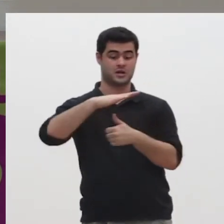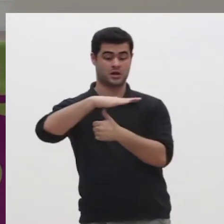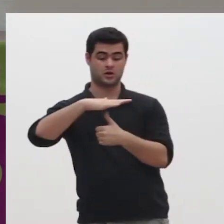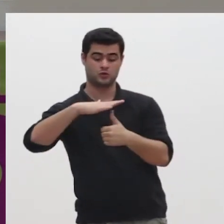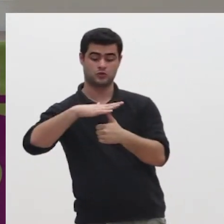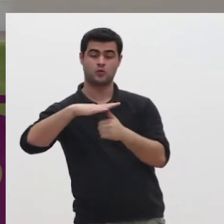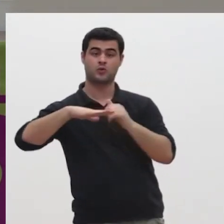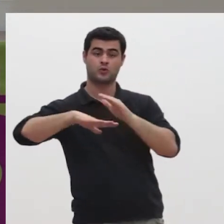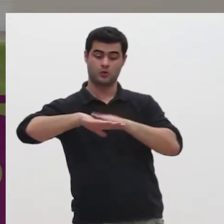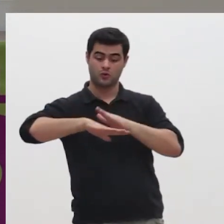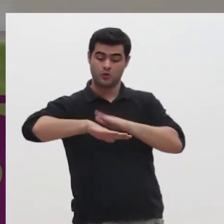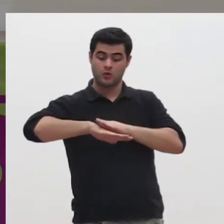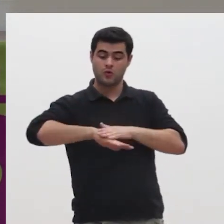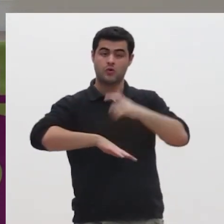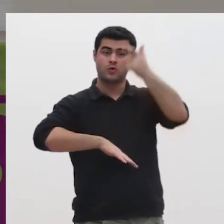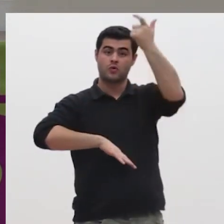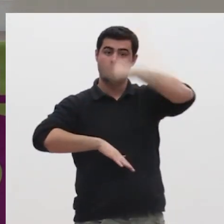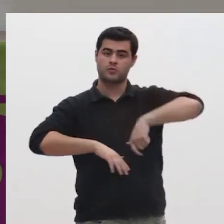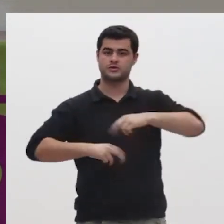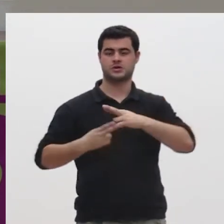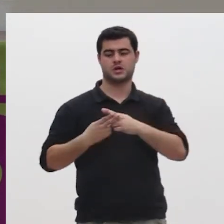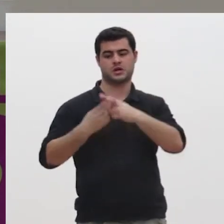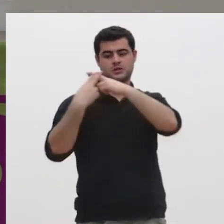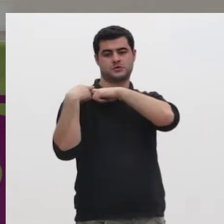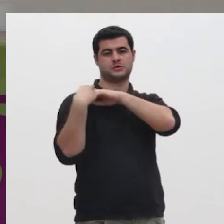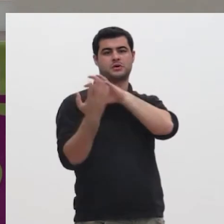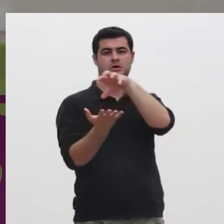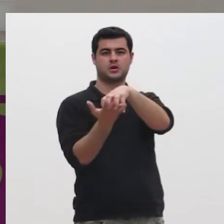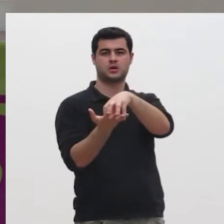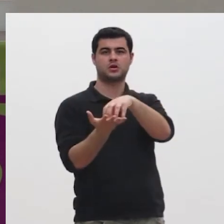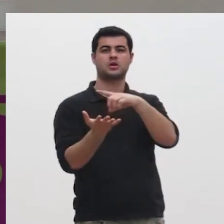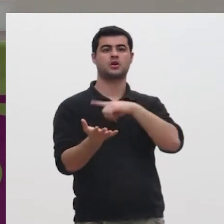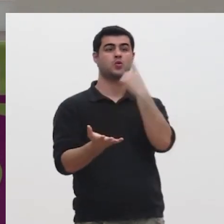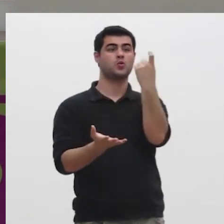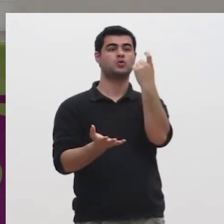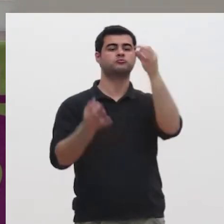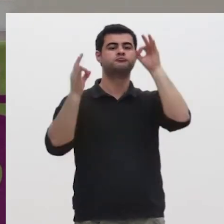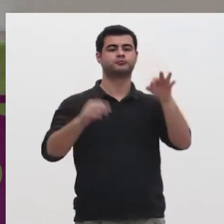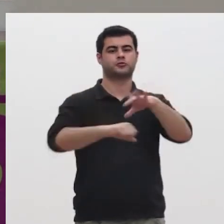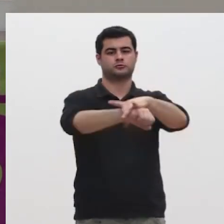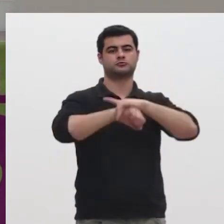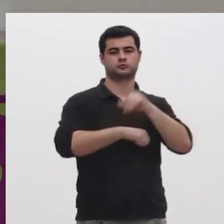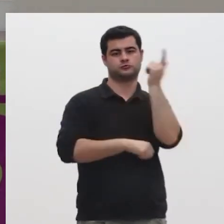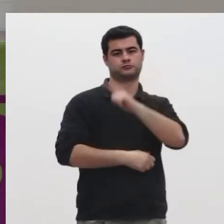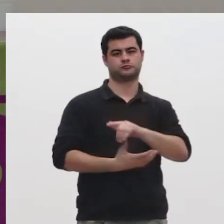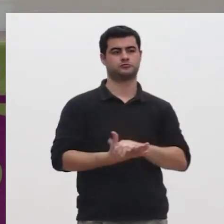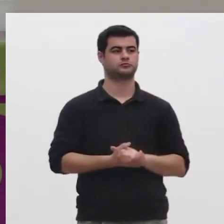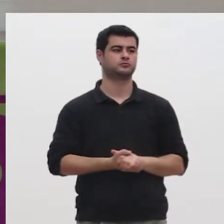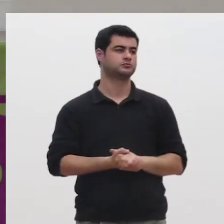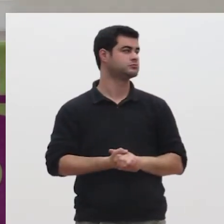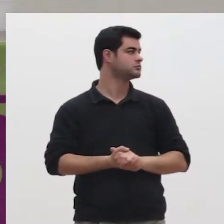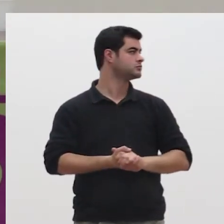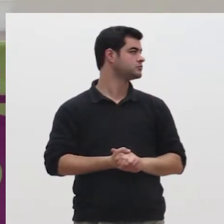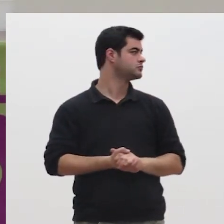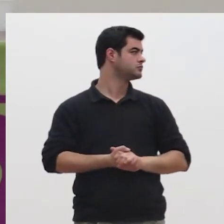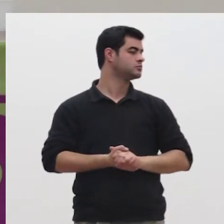ter responsabilidade institucional, e só tem um que pode fazer isso com segurança jurídica.